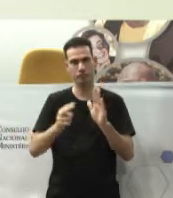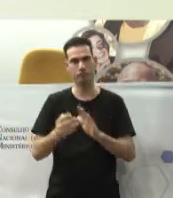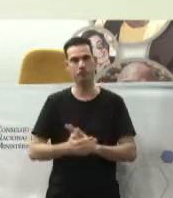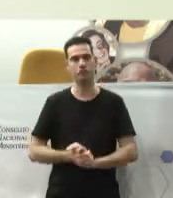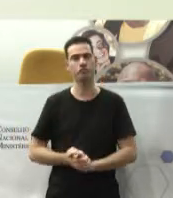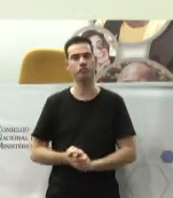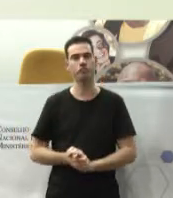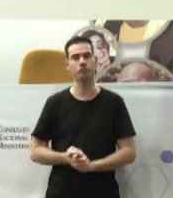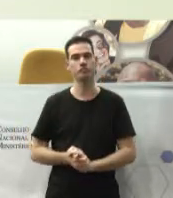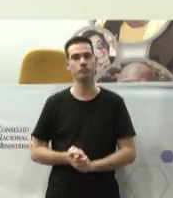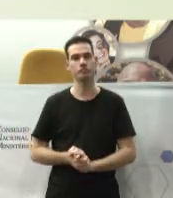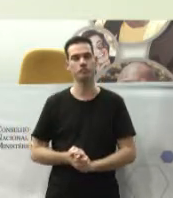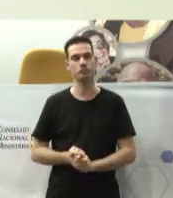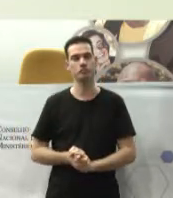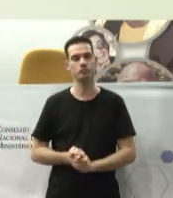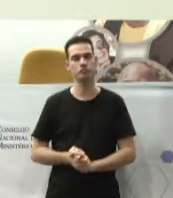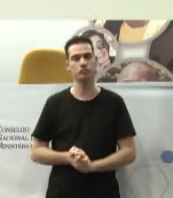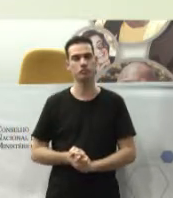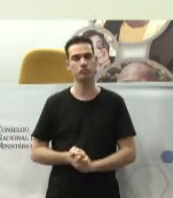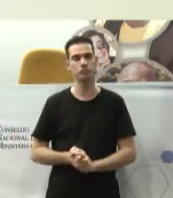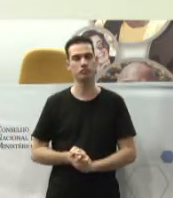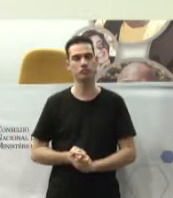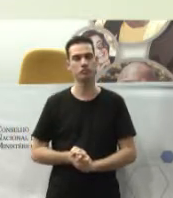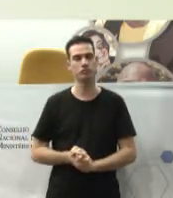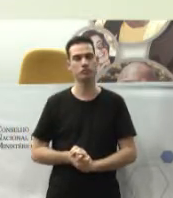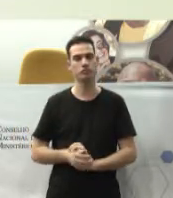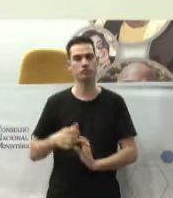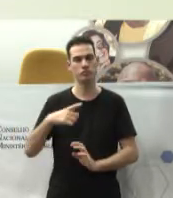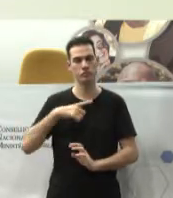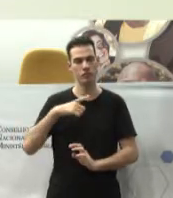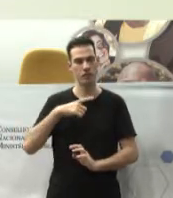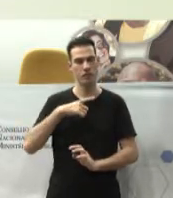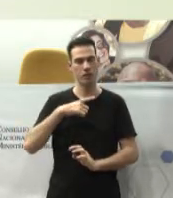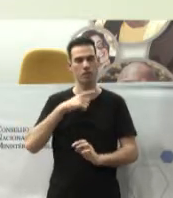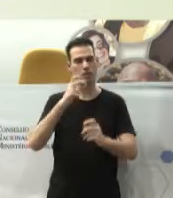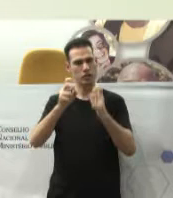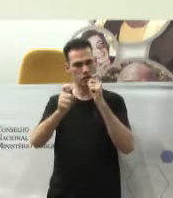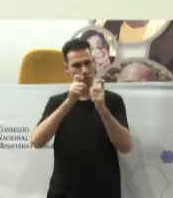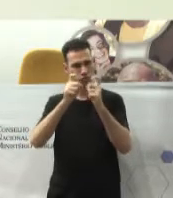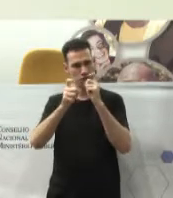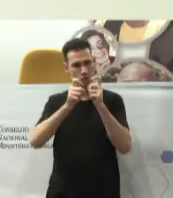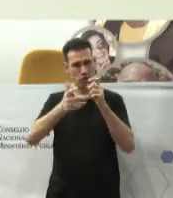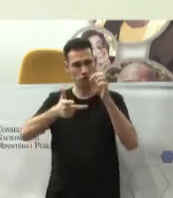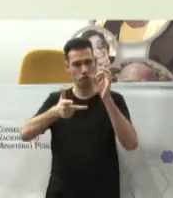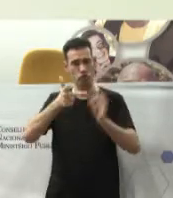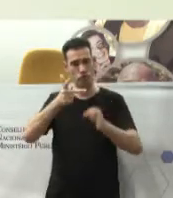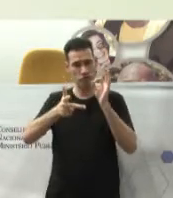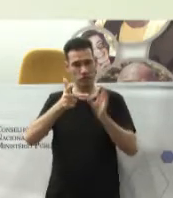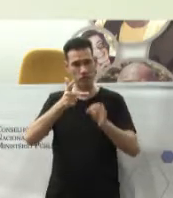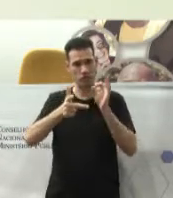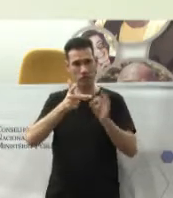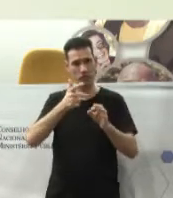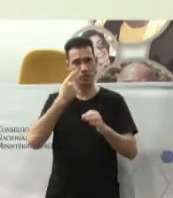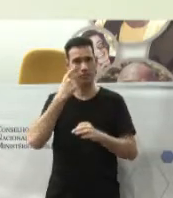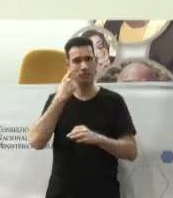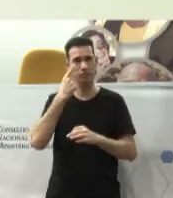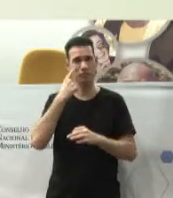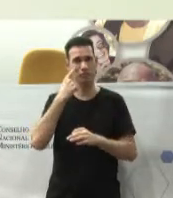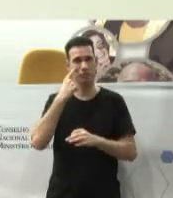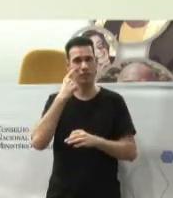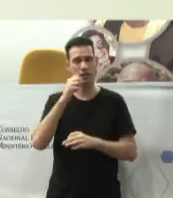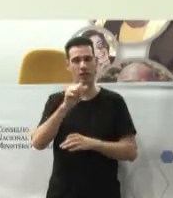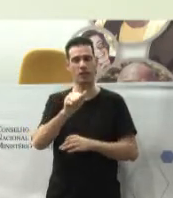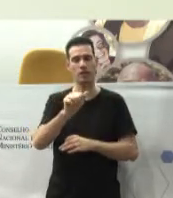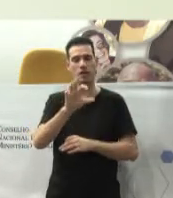e há também uma atipicidade executiva judicial, artigo 139, inciso 4, e uma